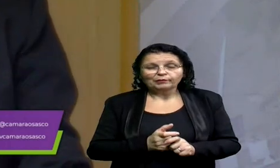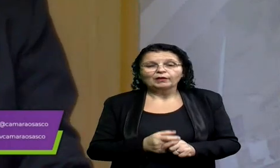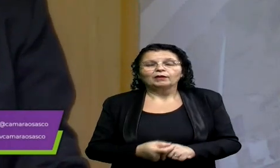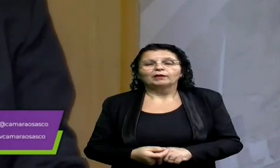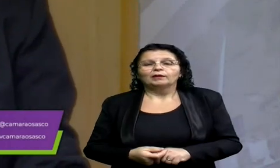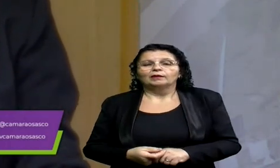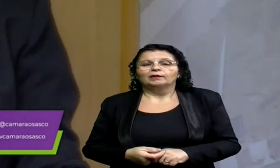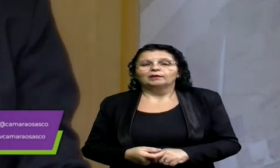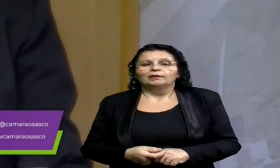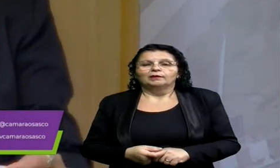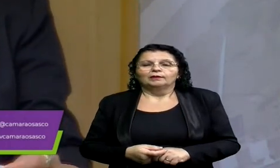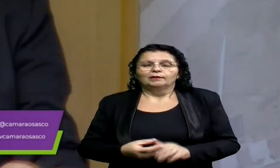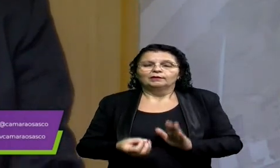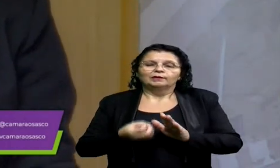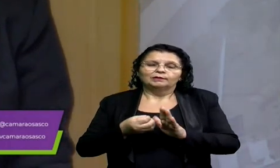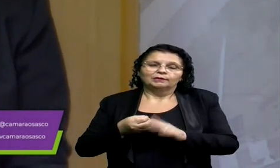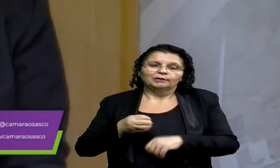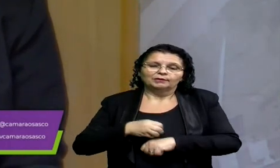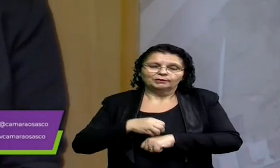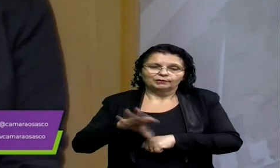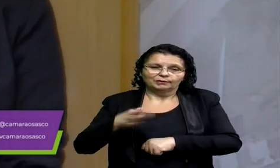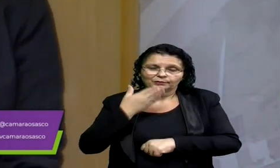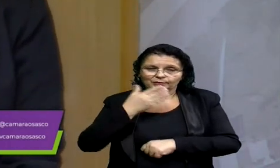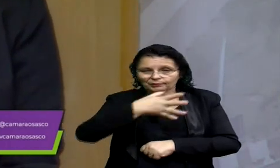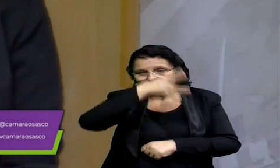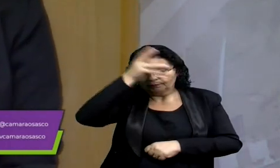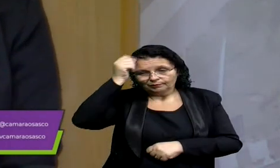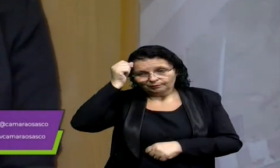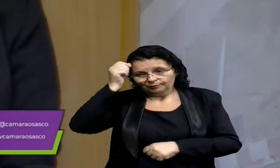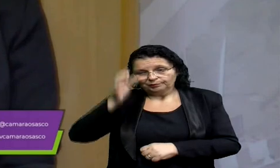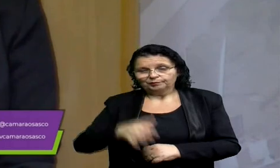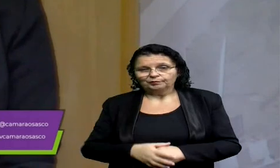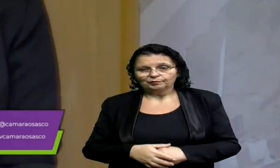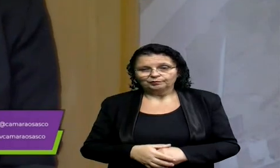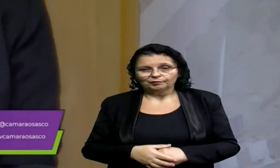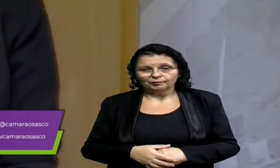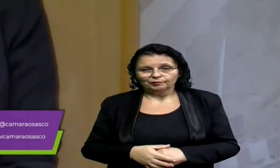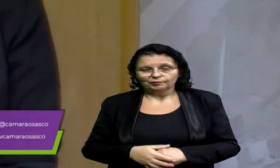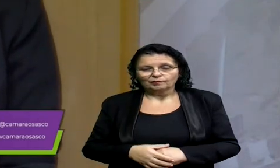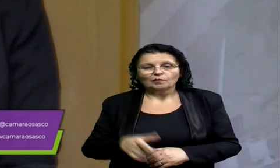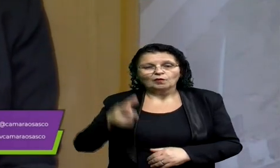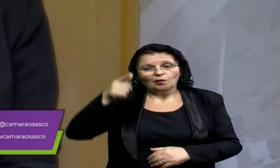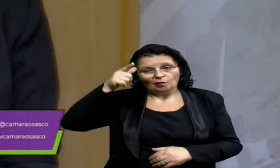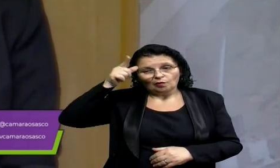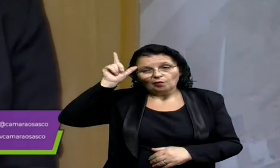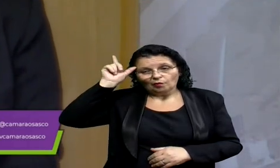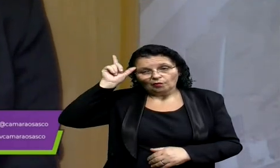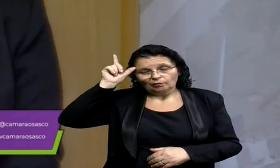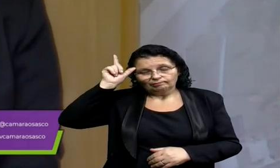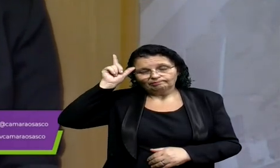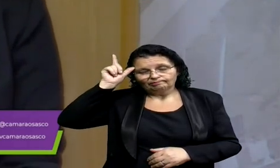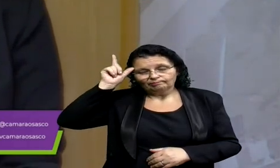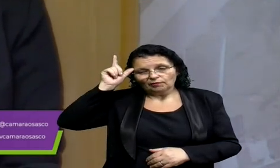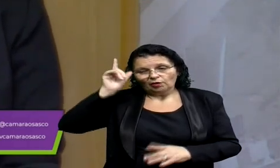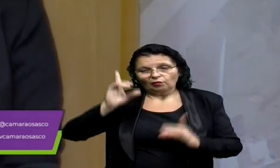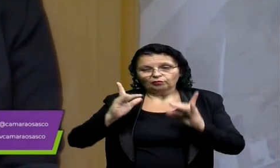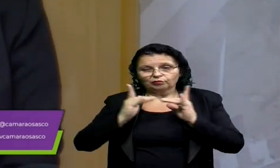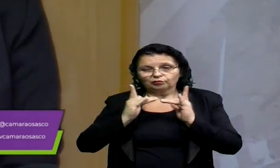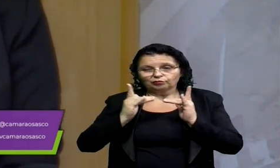eh indicação que eu fiz ao executivo Ontem eu fiz um velório né Muito triste por eh